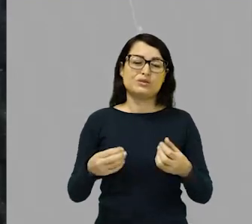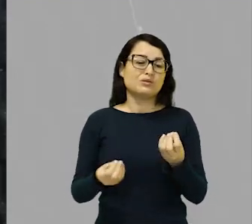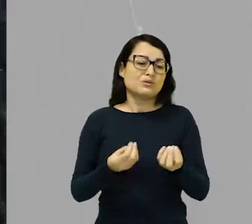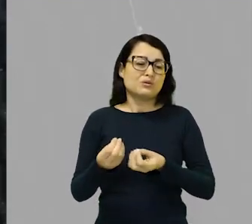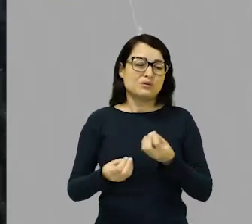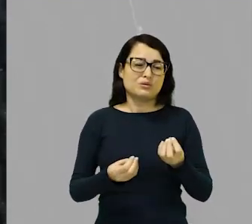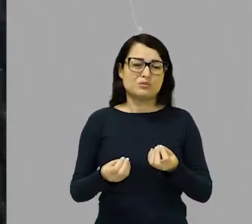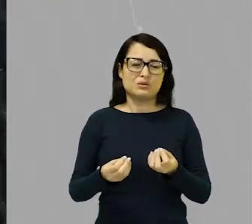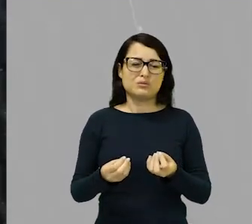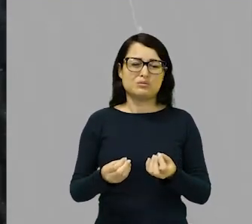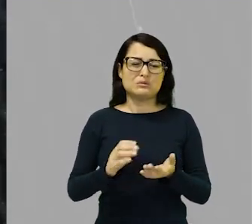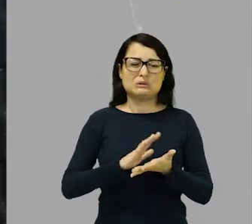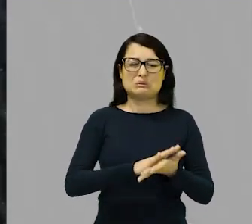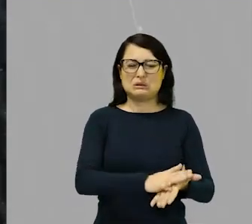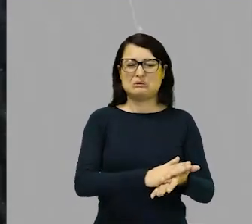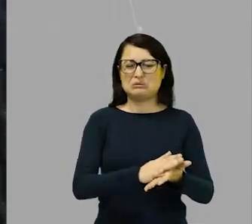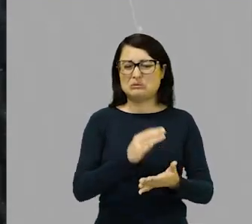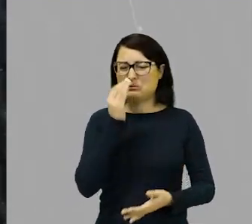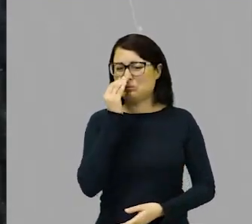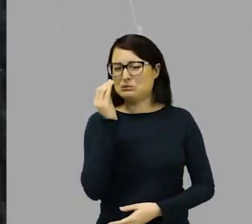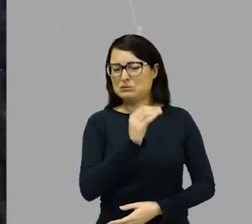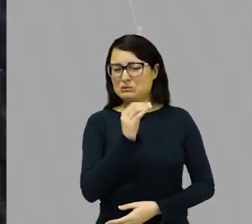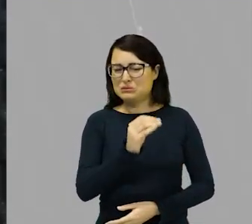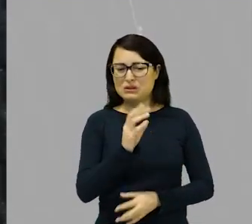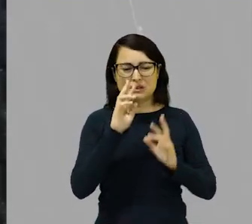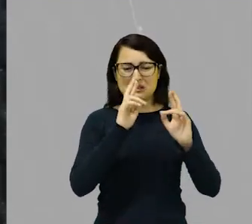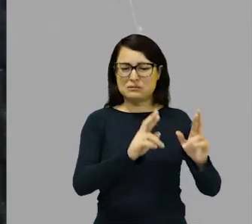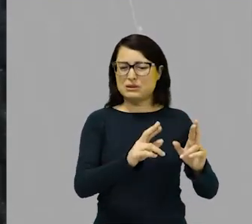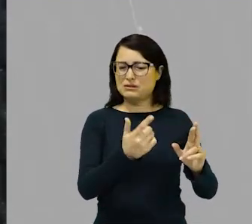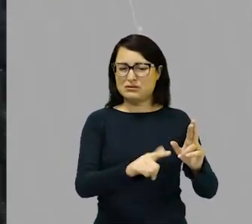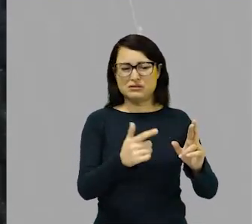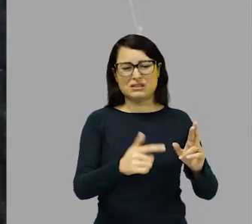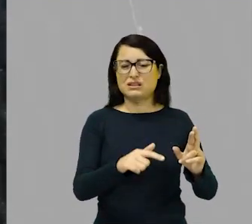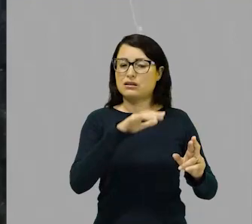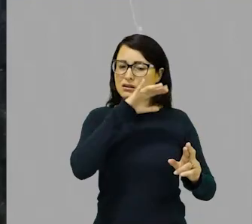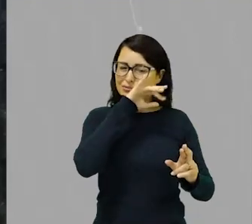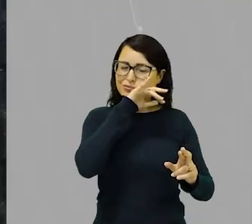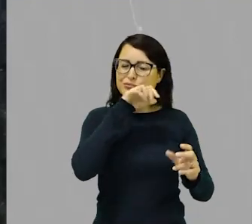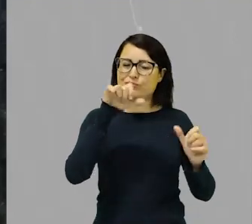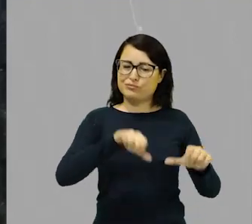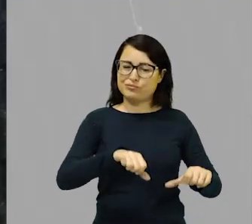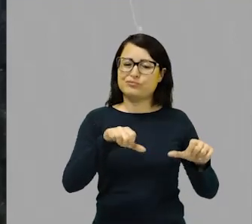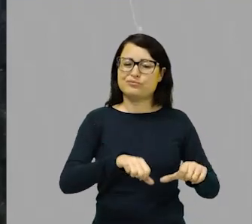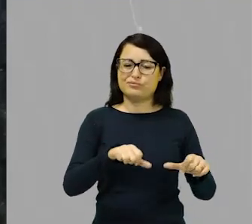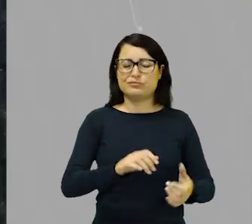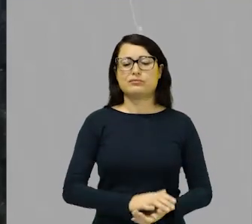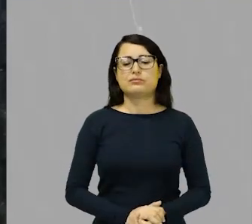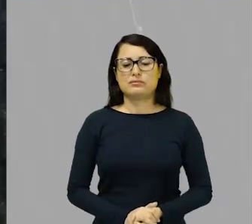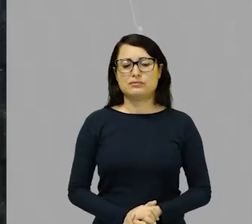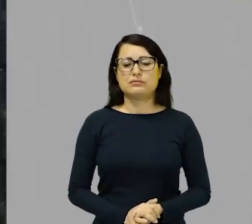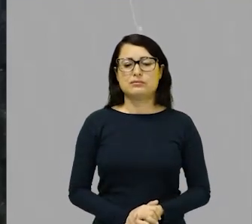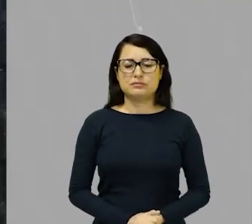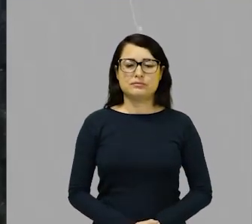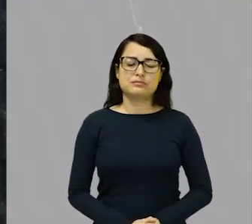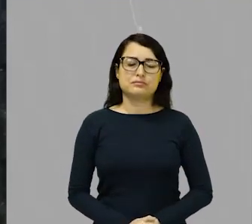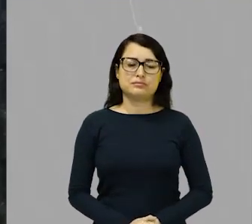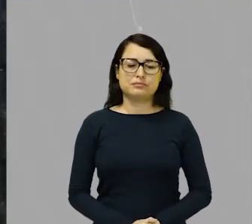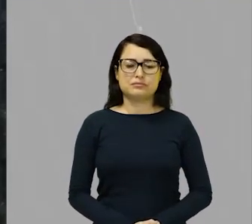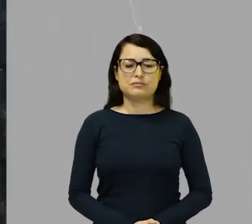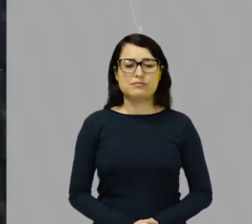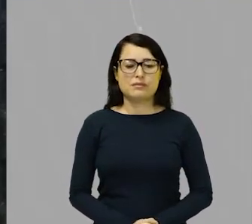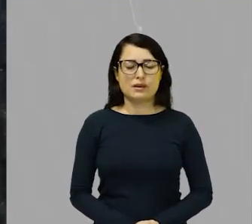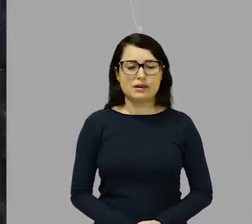existe a intolerância, quando não existe o respeito pelo próximo, isso se torna um aspecto ruim para a sociedade,